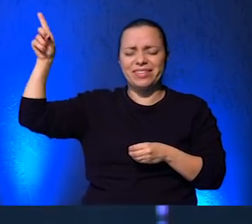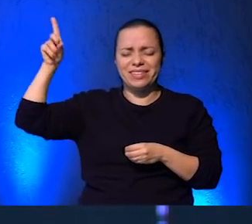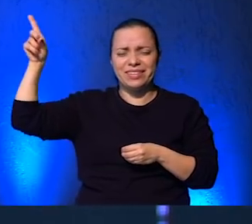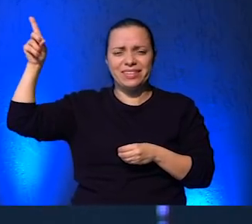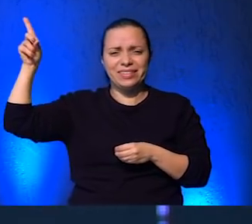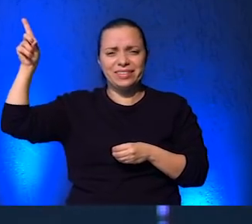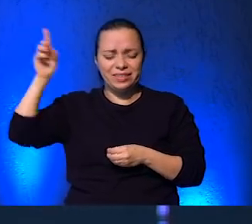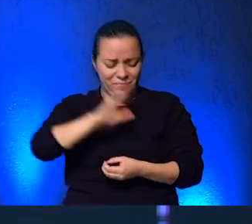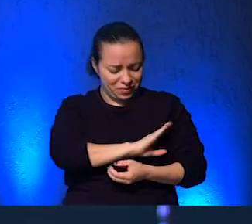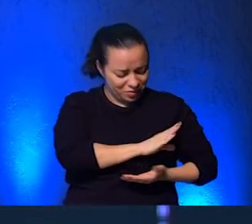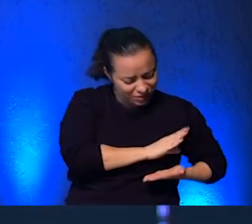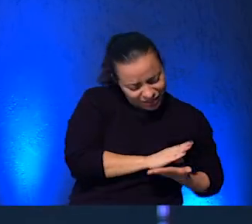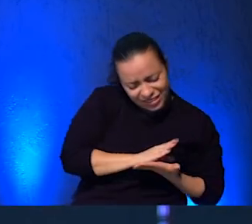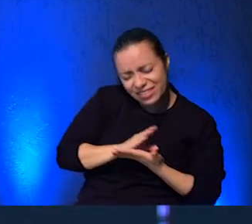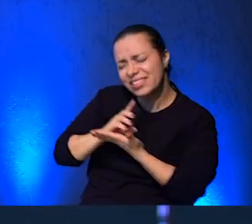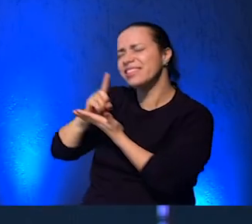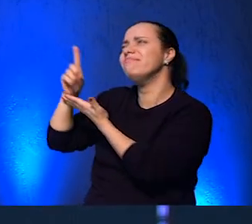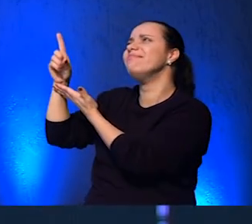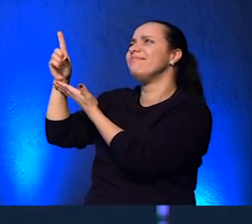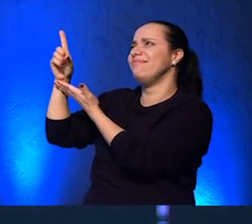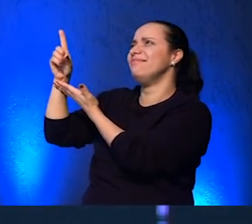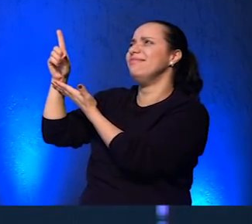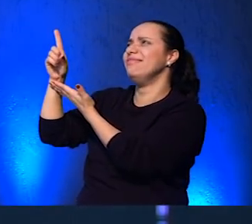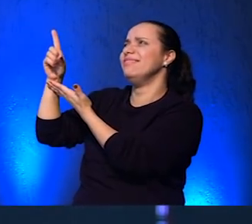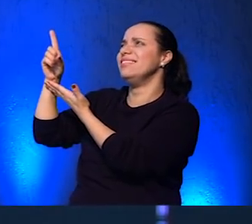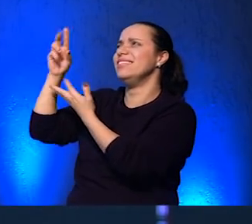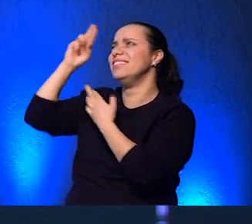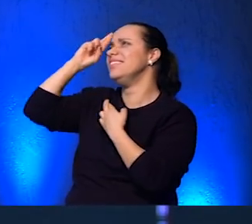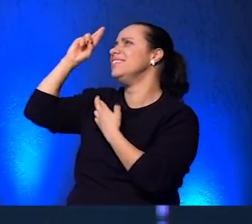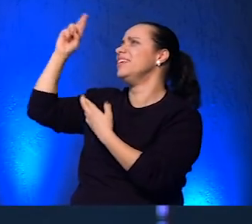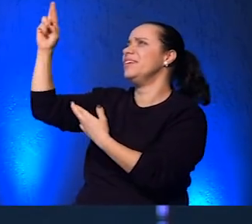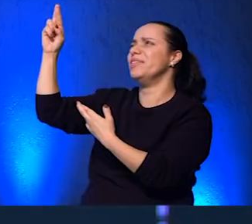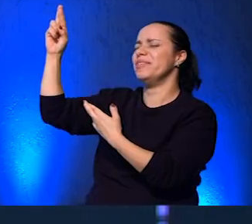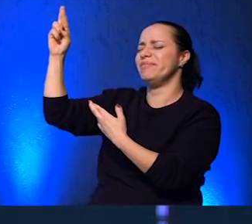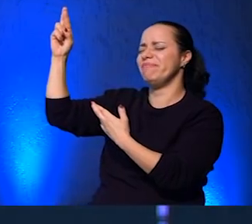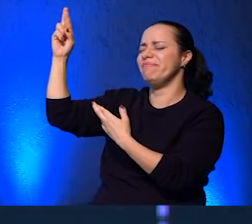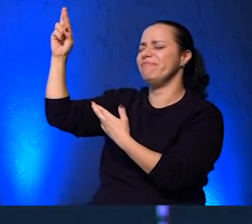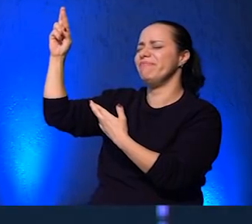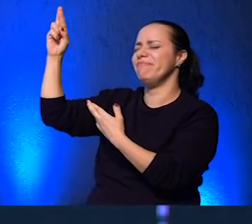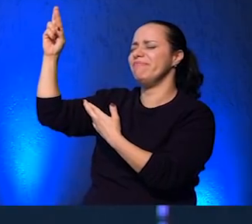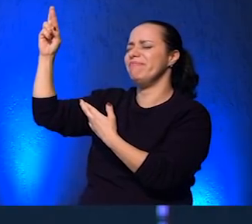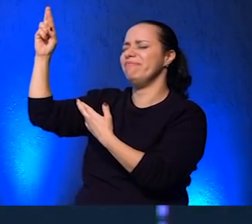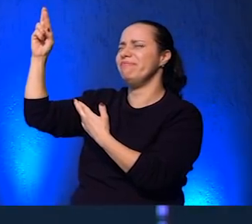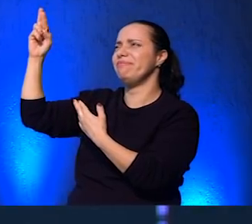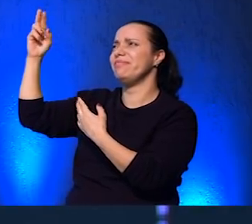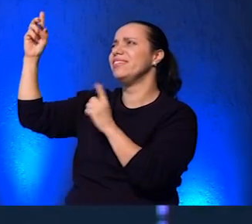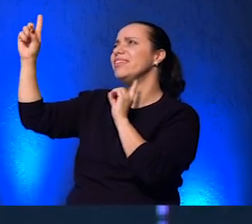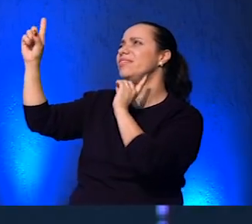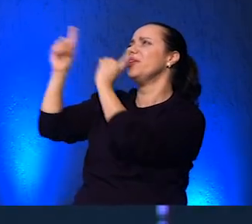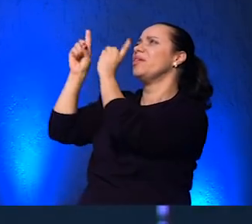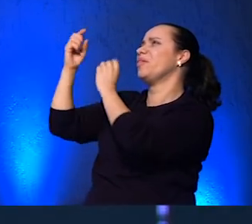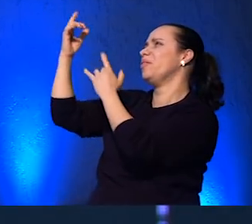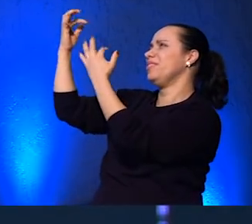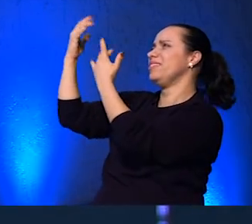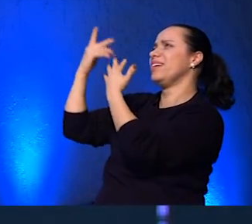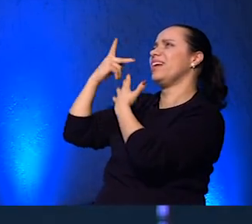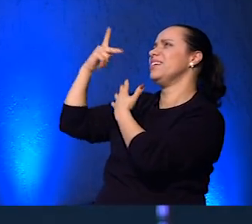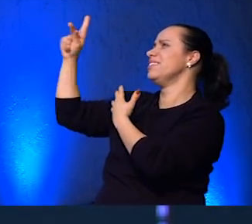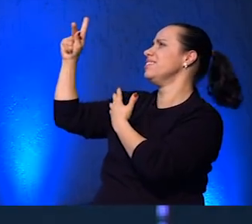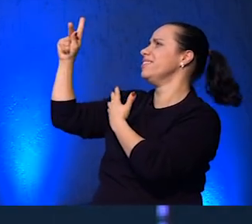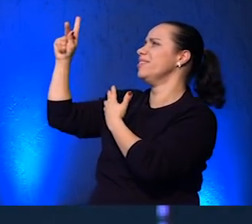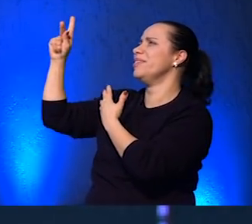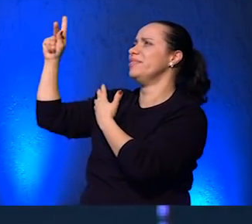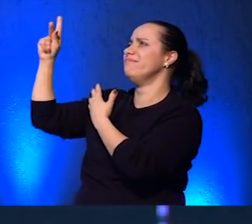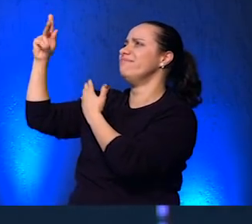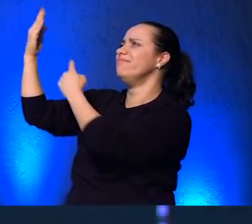coração para ti e dizer no senhor que eu possa achar graça de onde te incomo não é achou